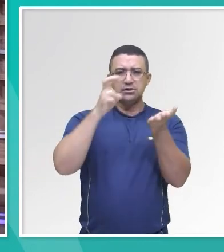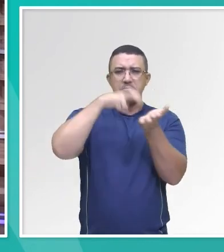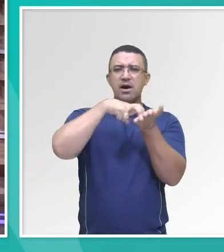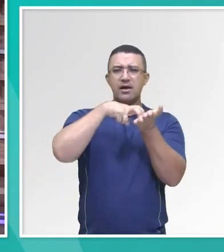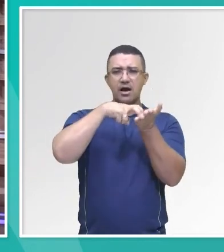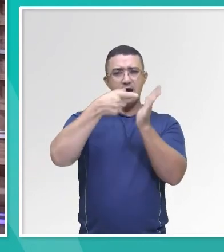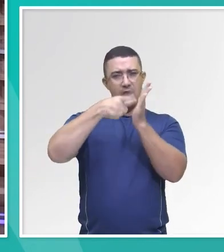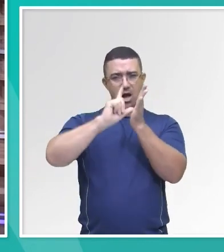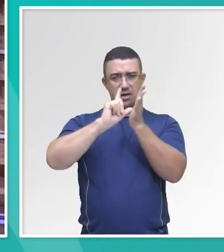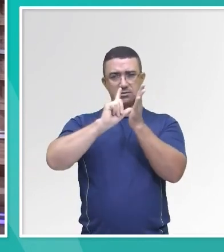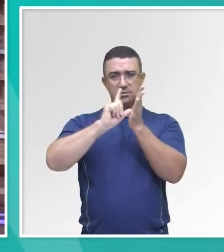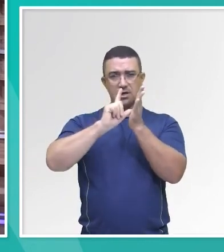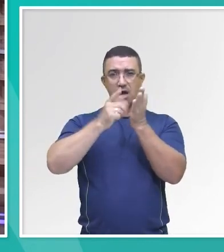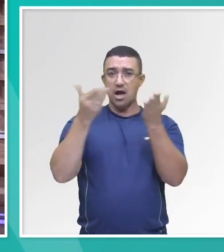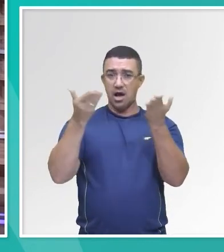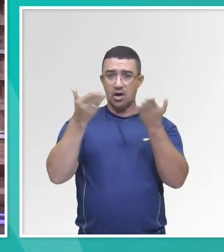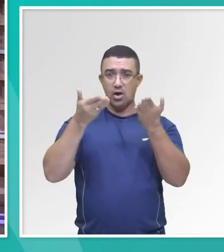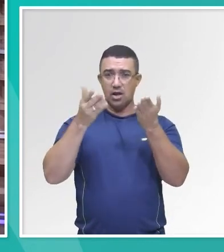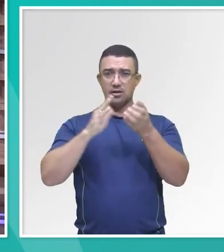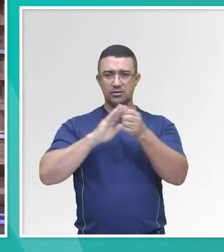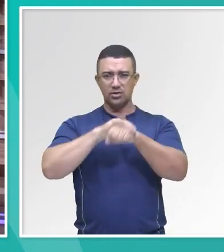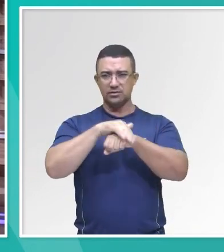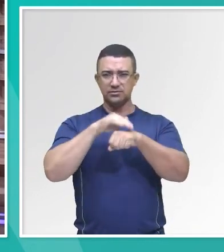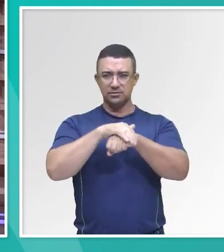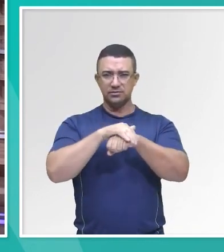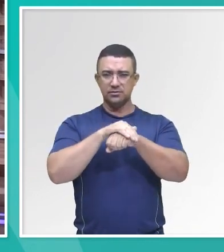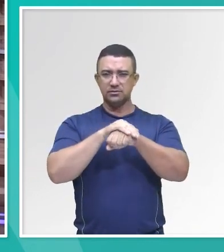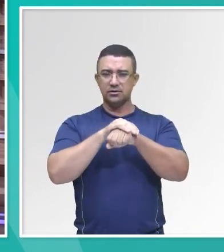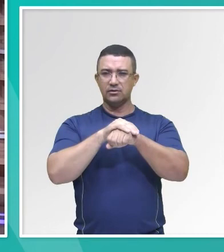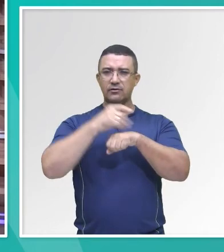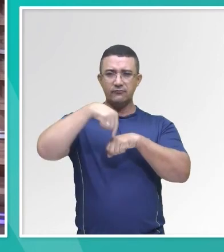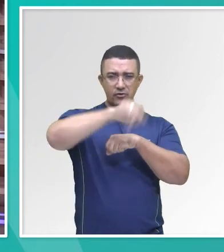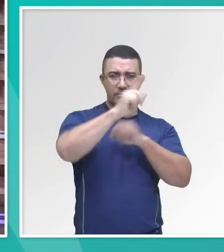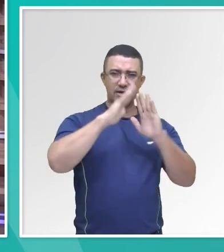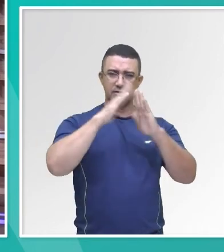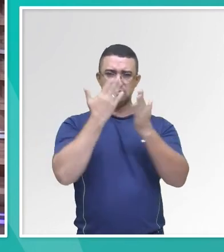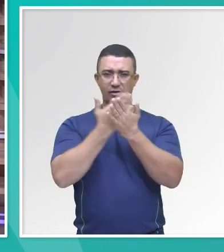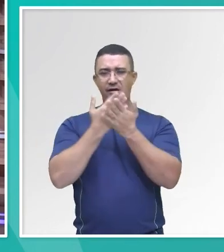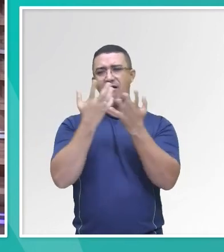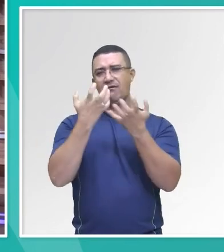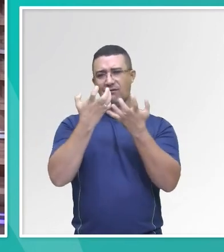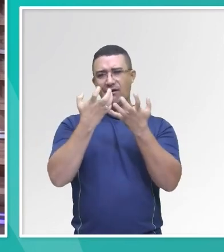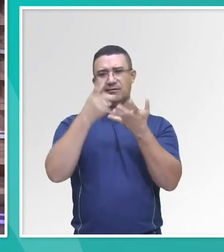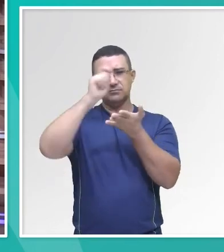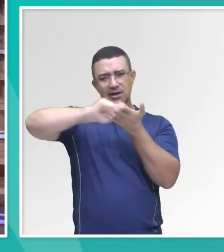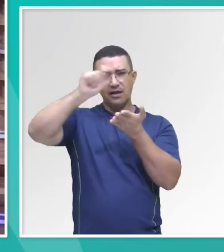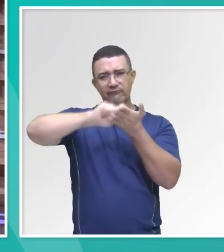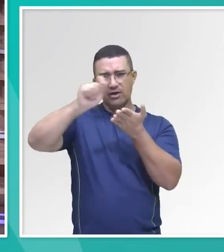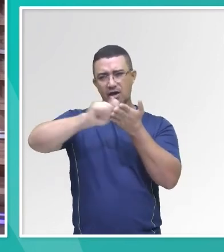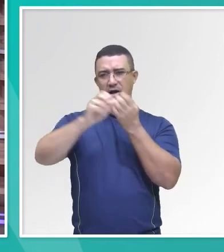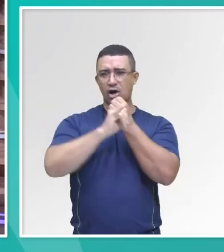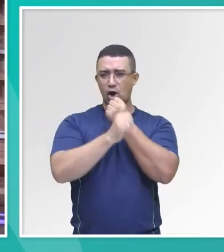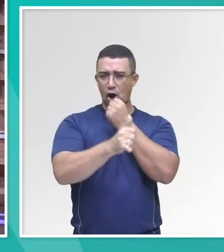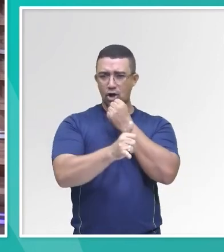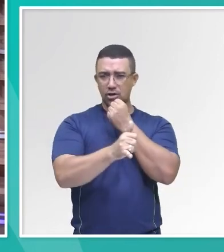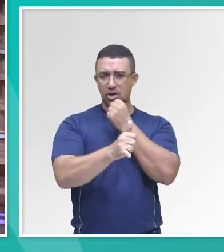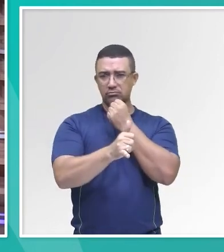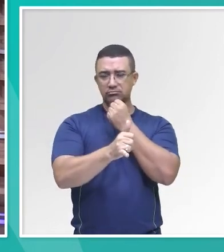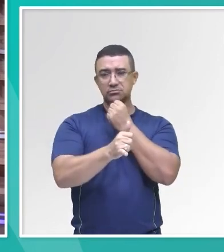de vir pela manhã não, agora, né, à noite, veio para a escola, aí você quer escrever uma crônica a respeito dessa sua